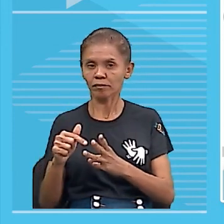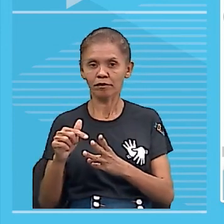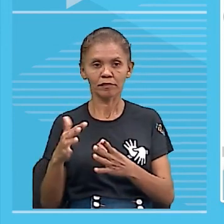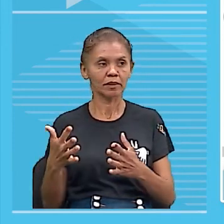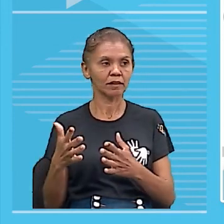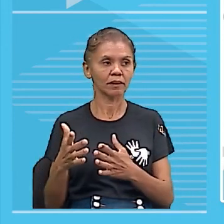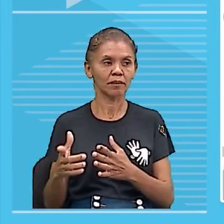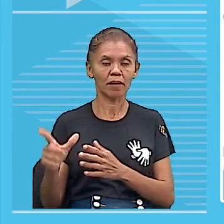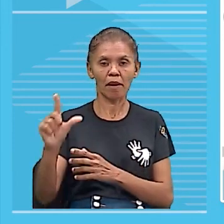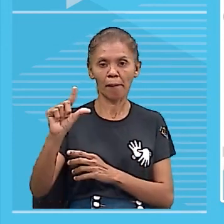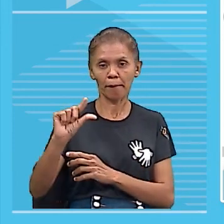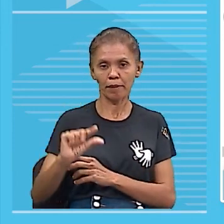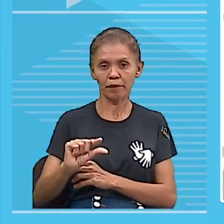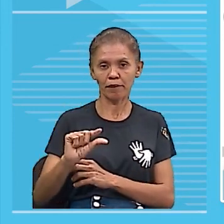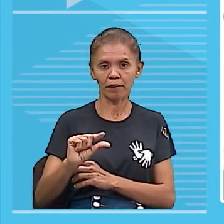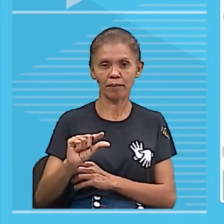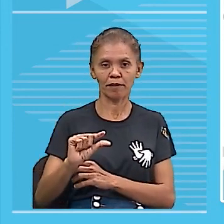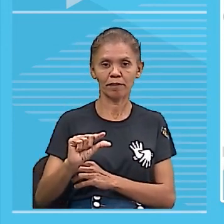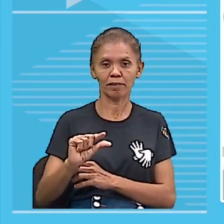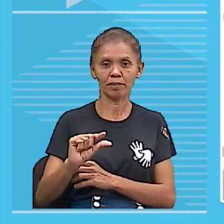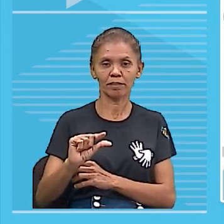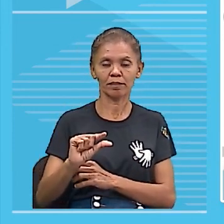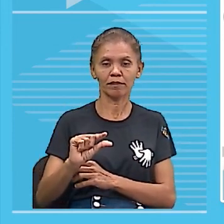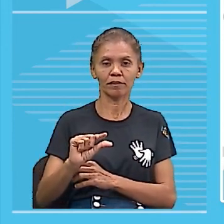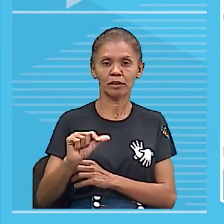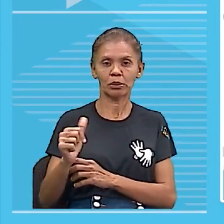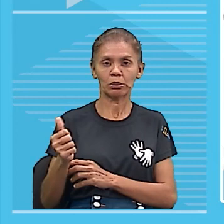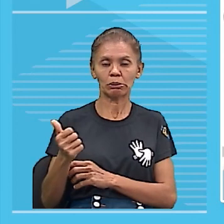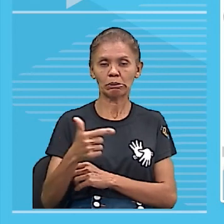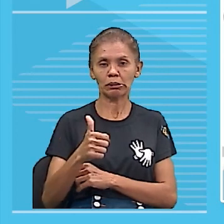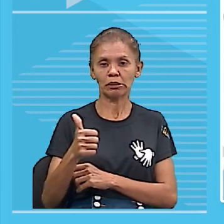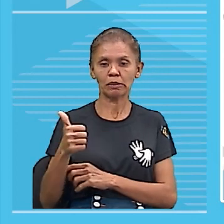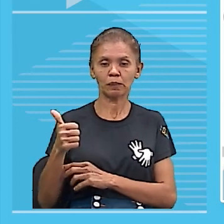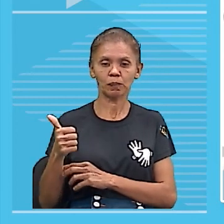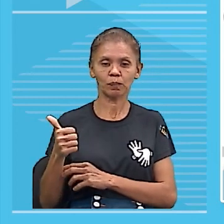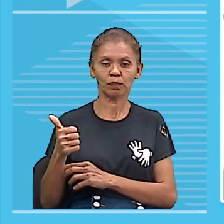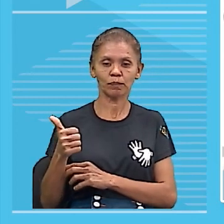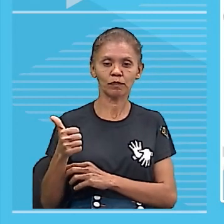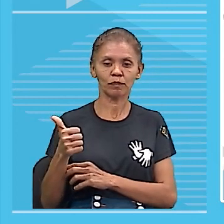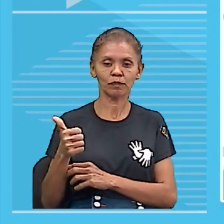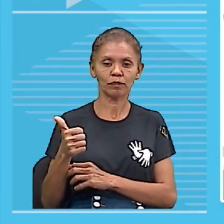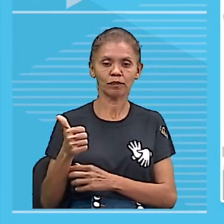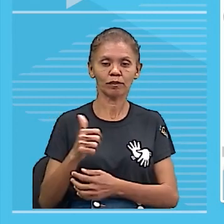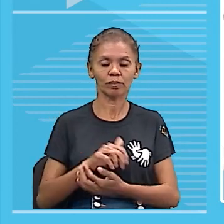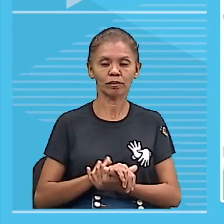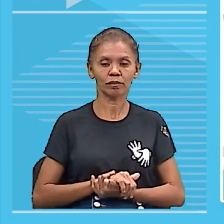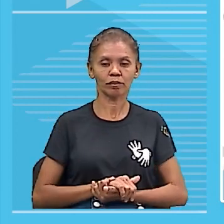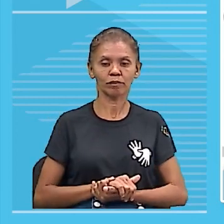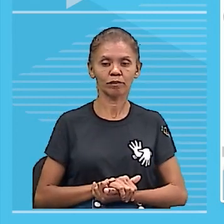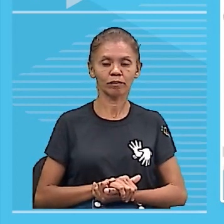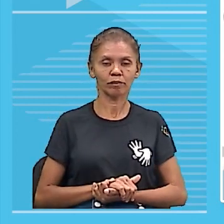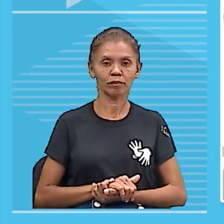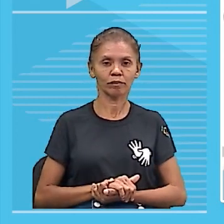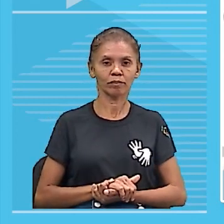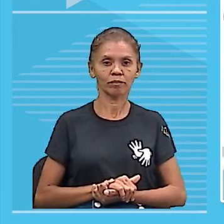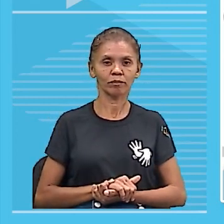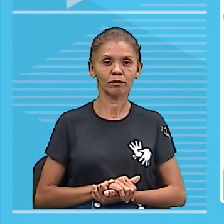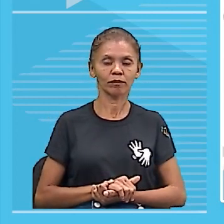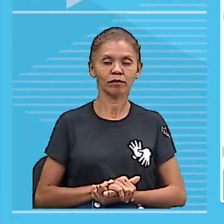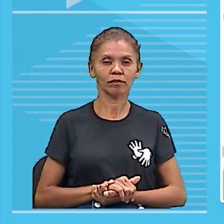ser menor do que eu já pode esperar e a resistência equivalente ela é